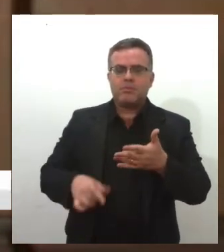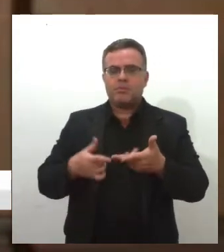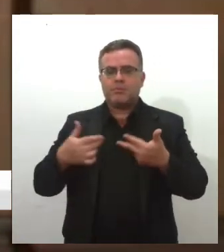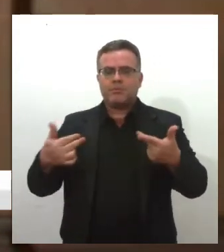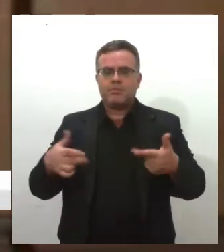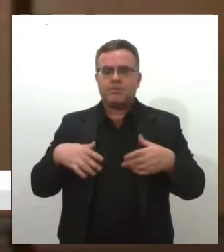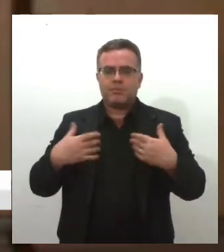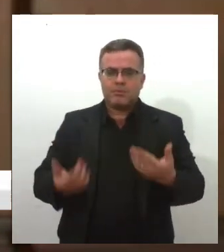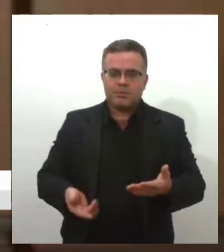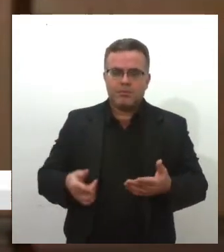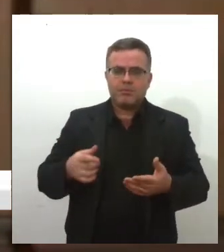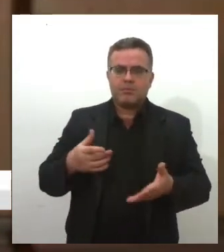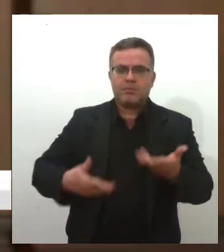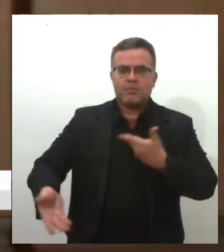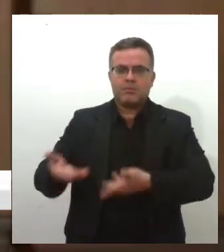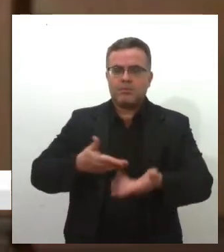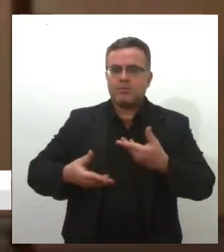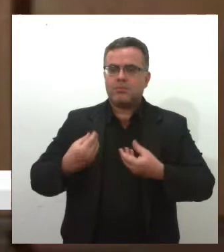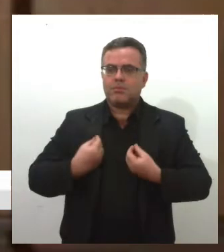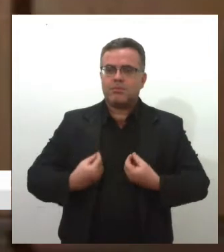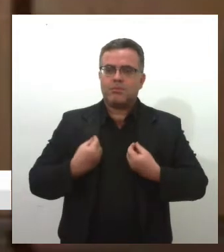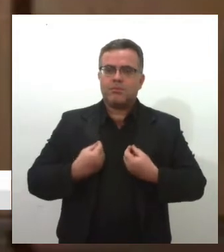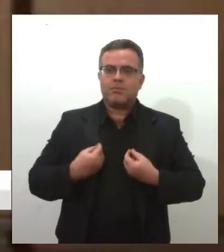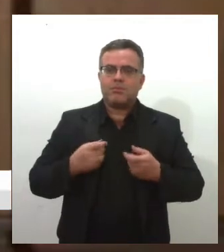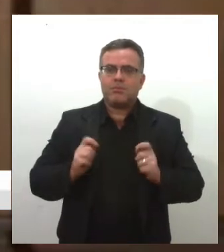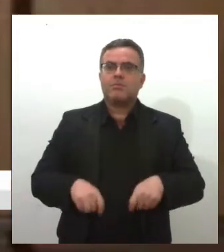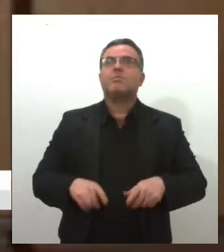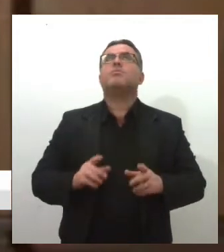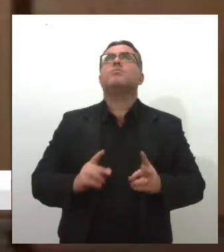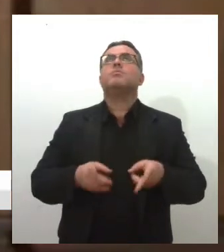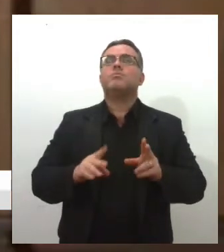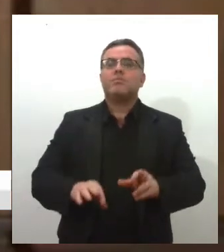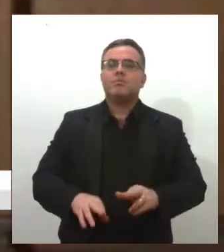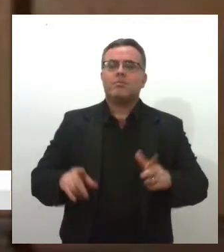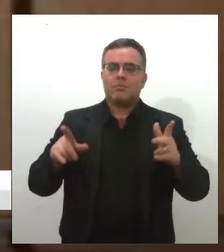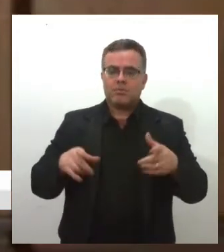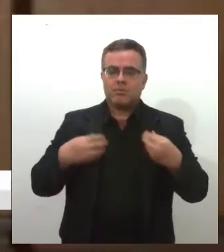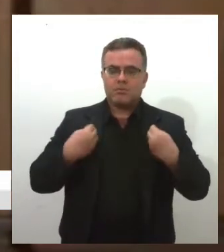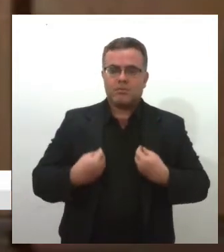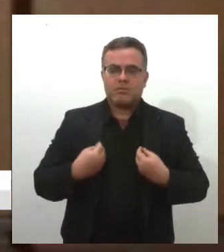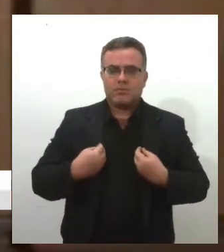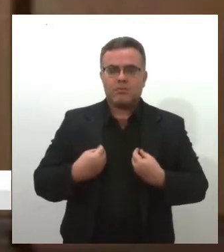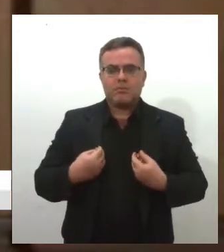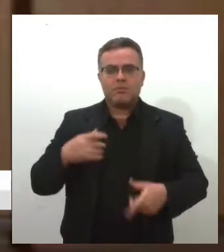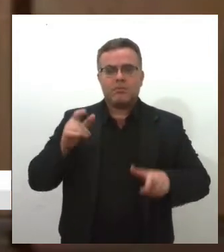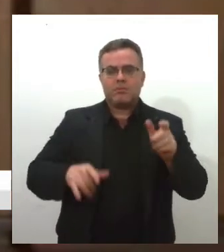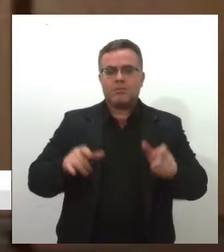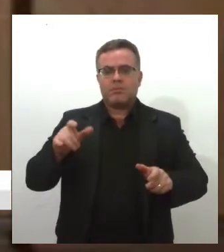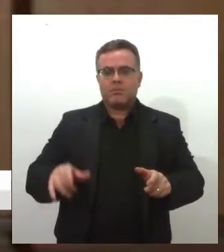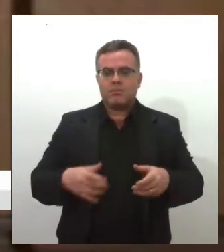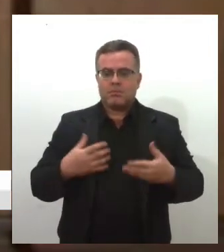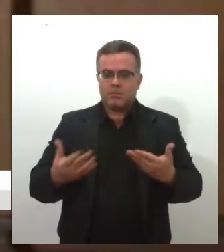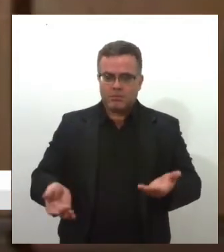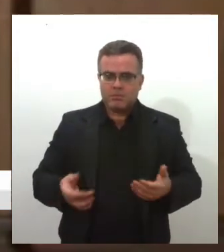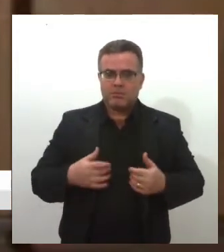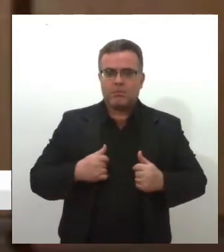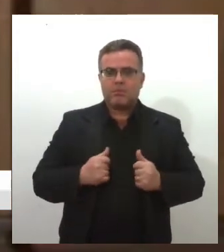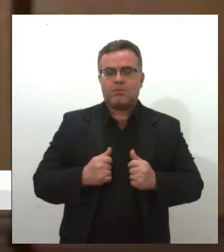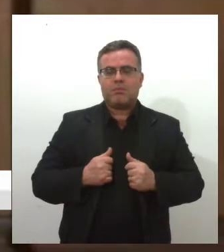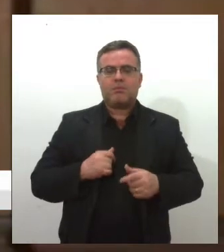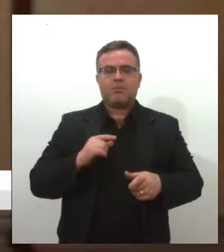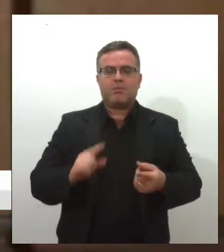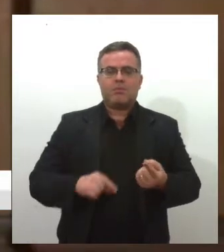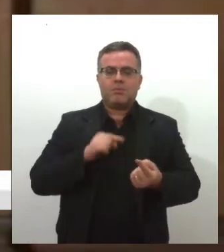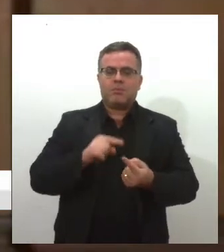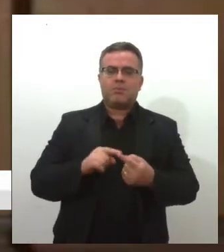o convívio com o diferente, o convívio, né, com pessoas que têm visão de